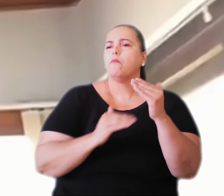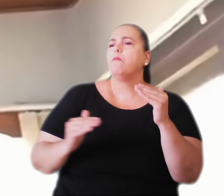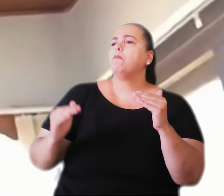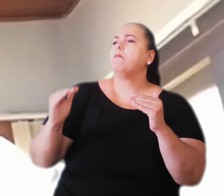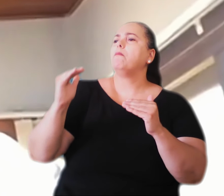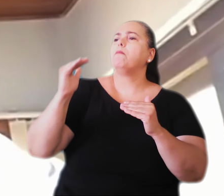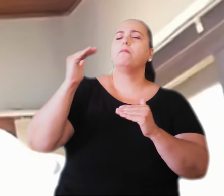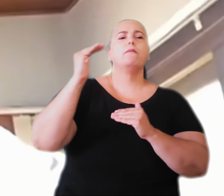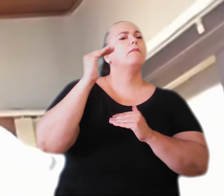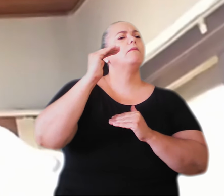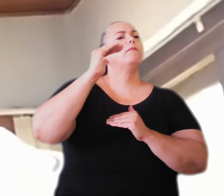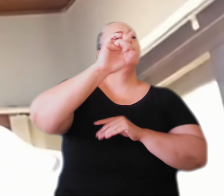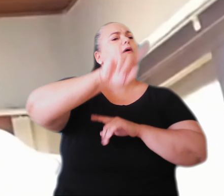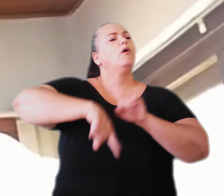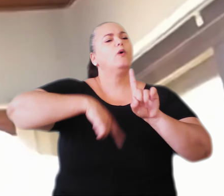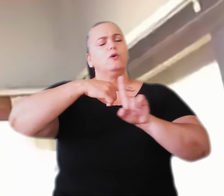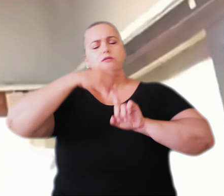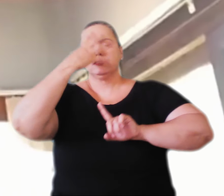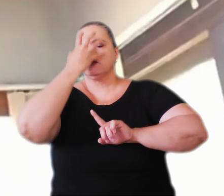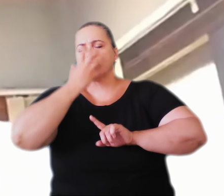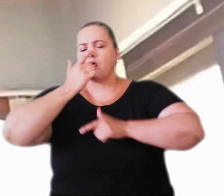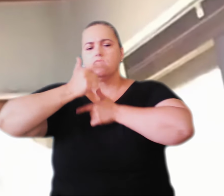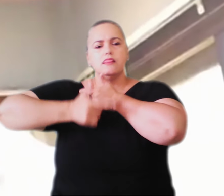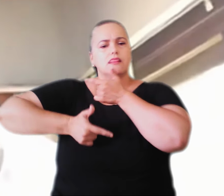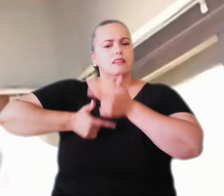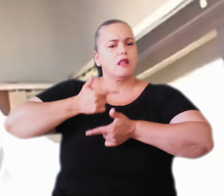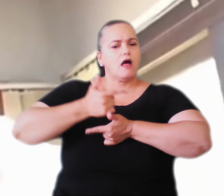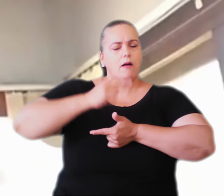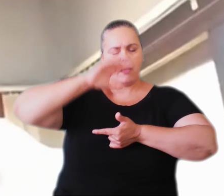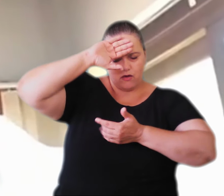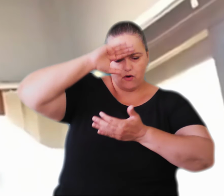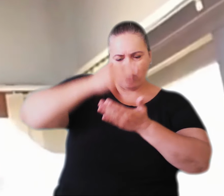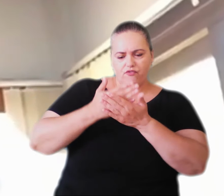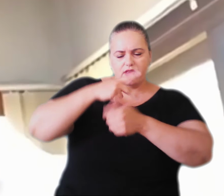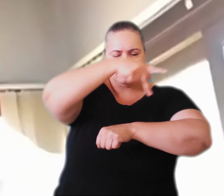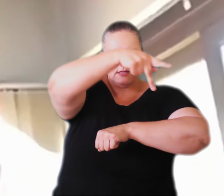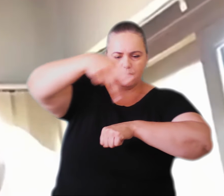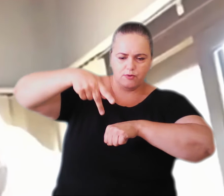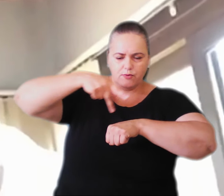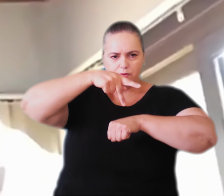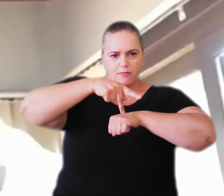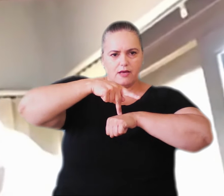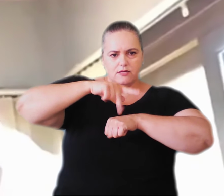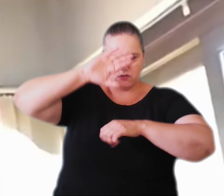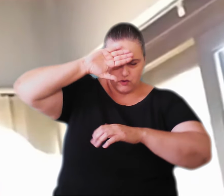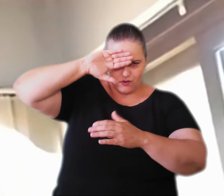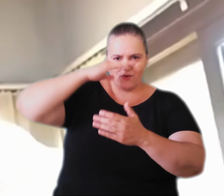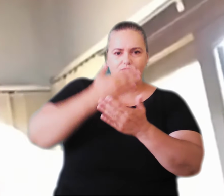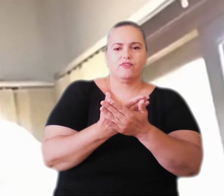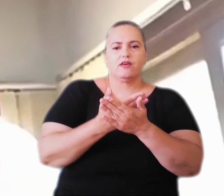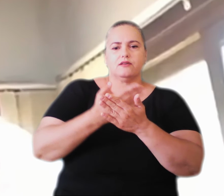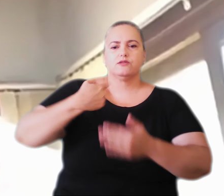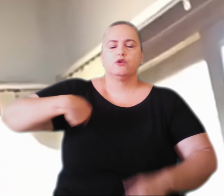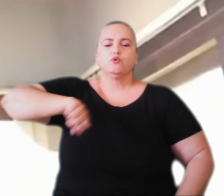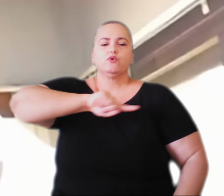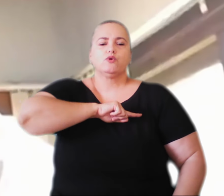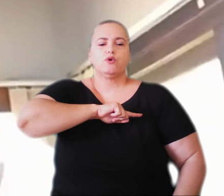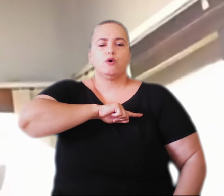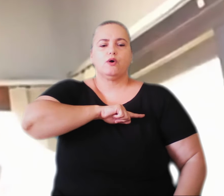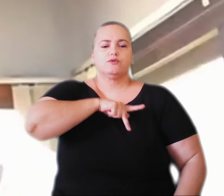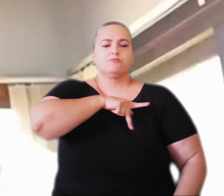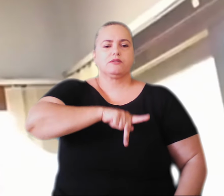otimismo, é seriedade no trabalho, é confiança no país, confiança